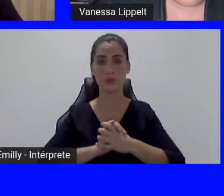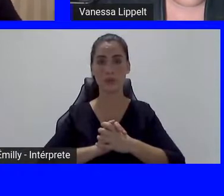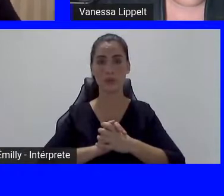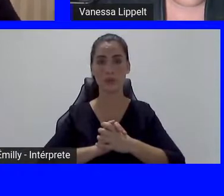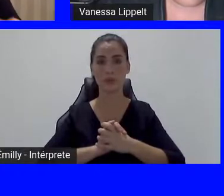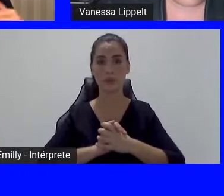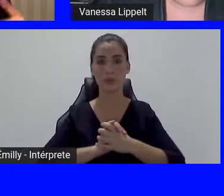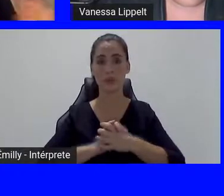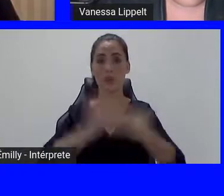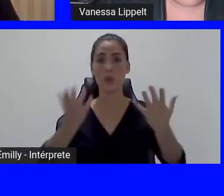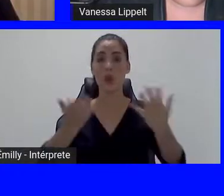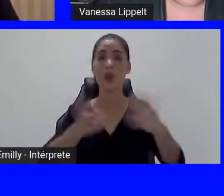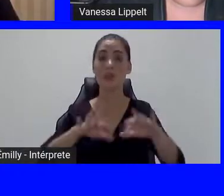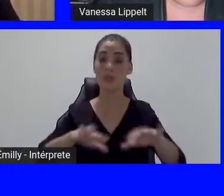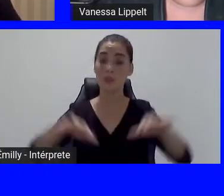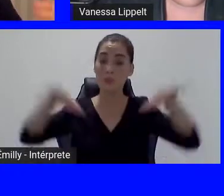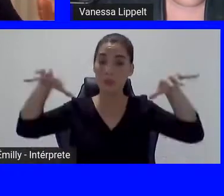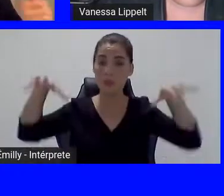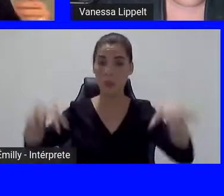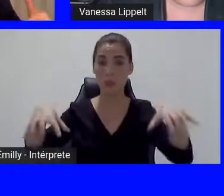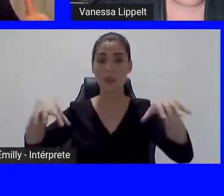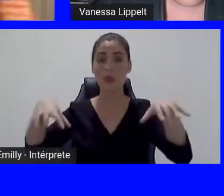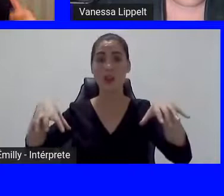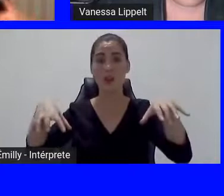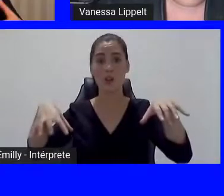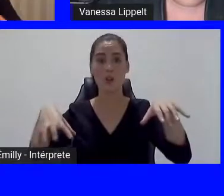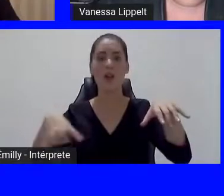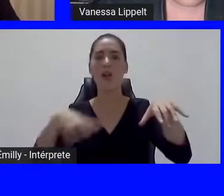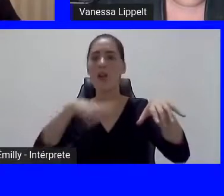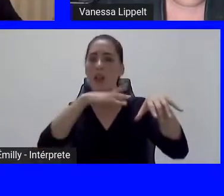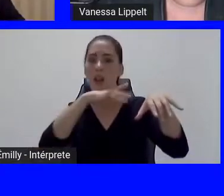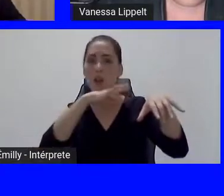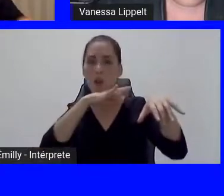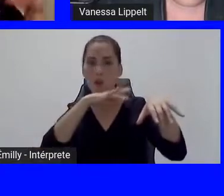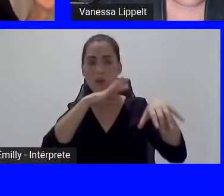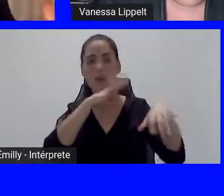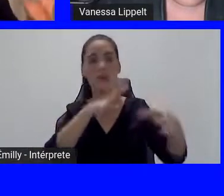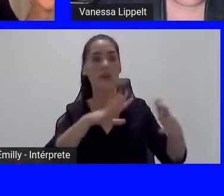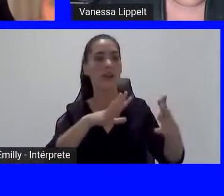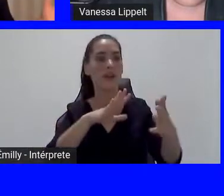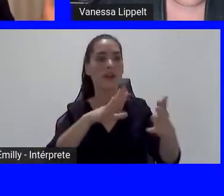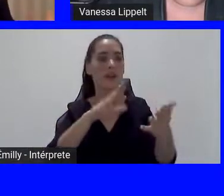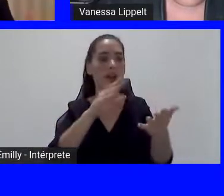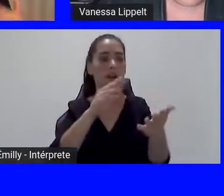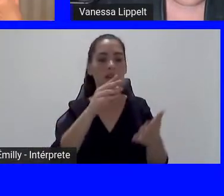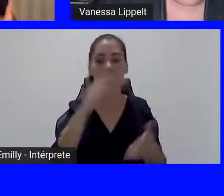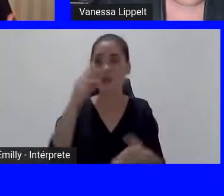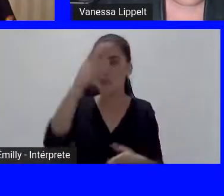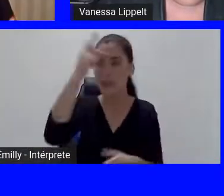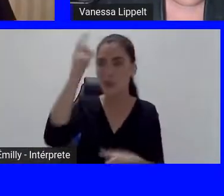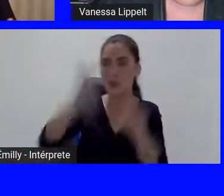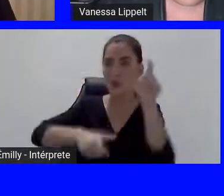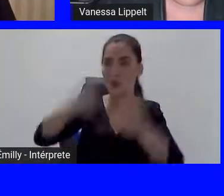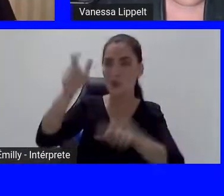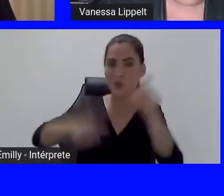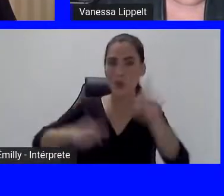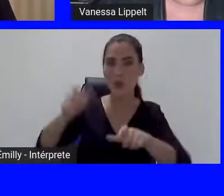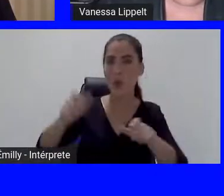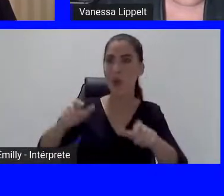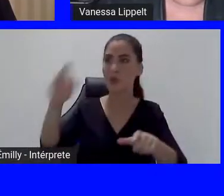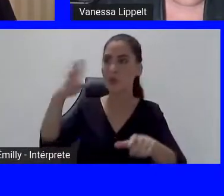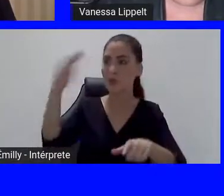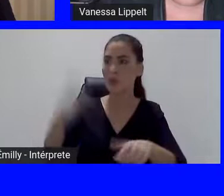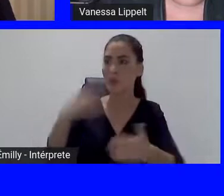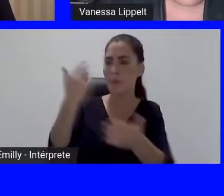Essa polarização odiosa que faz com que o Brasil perca tempo falando de crises artificiais, quando a verdadeira crise